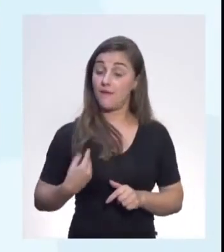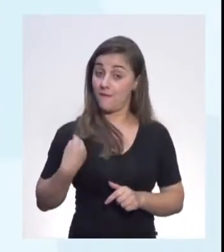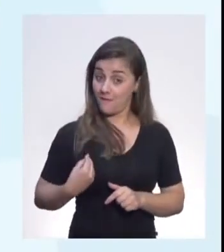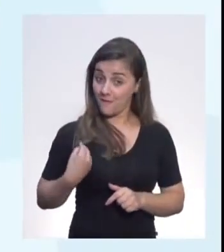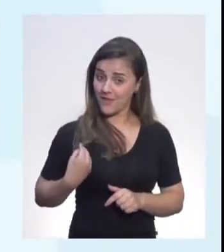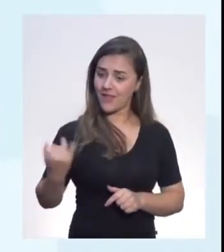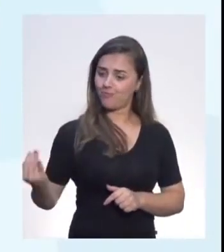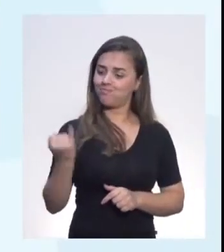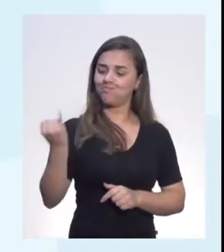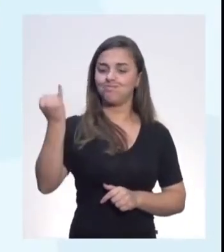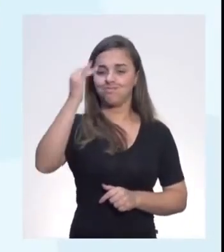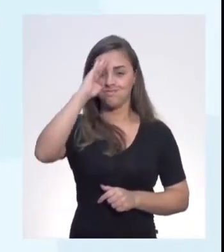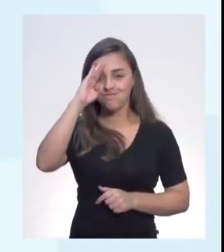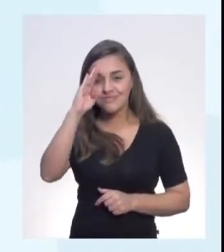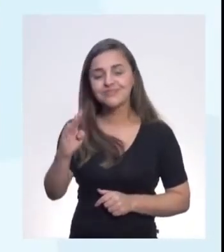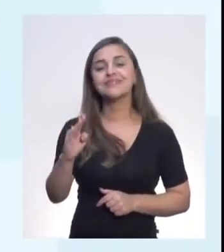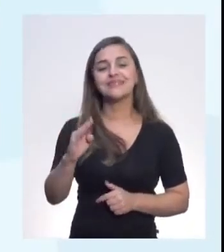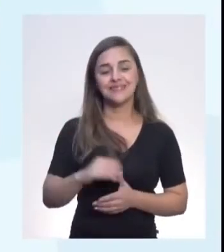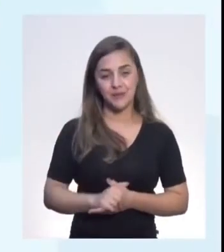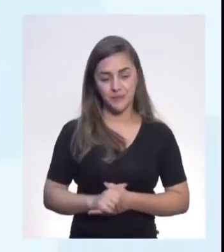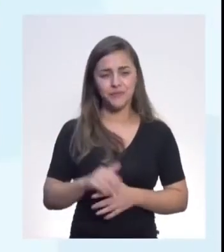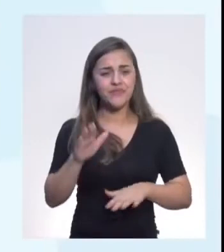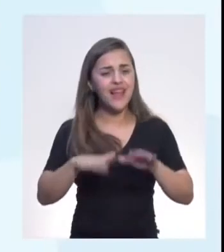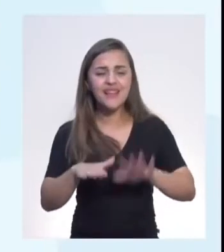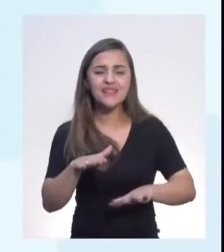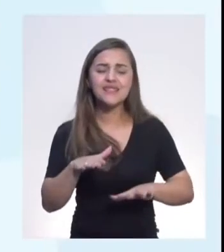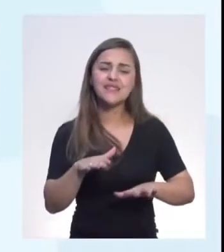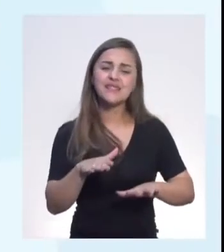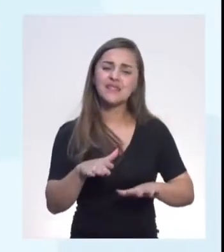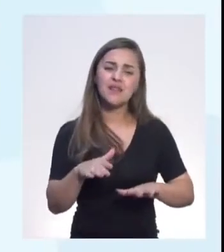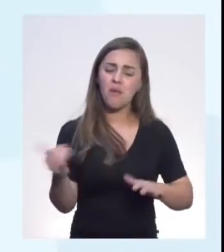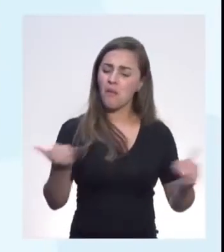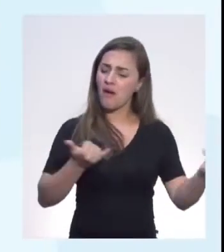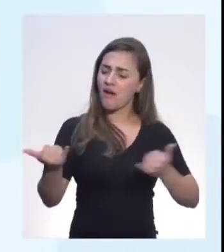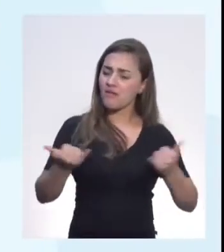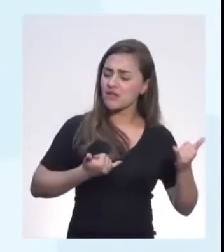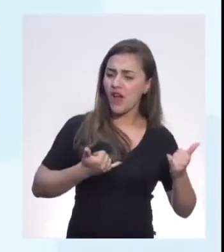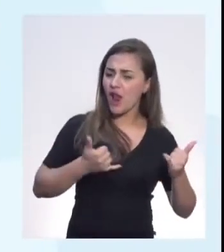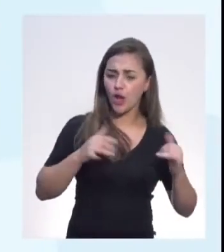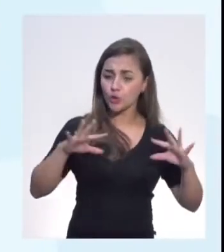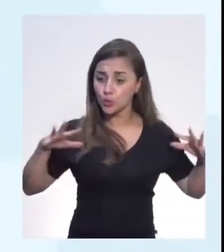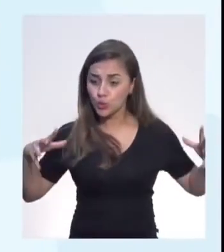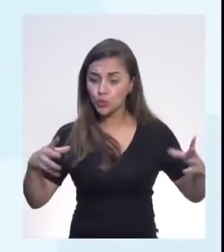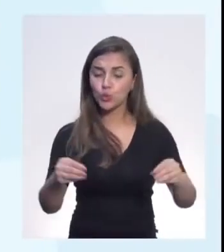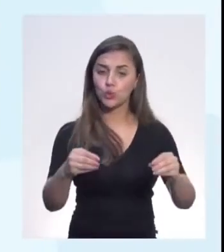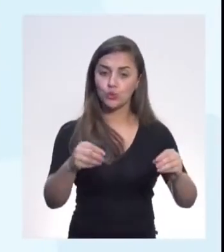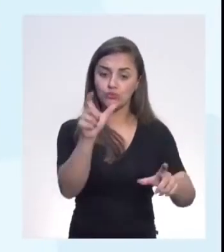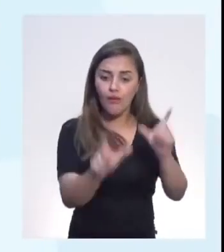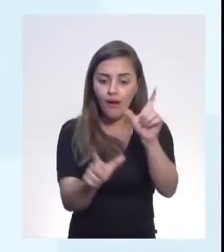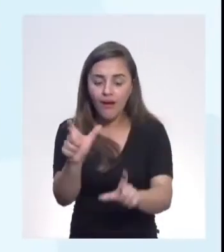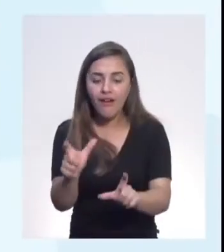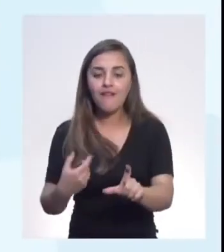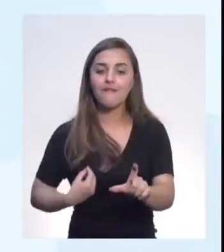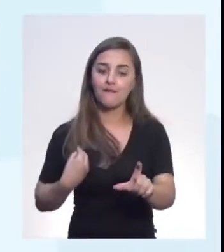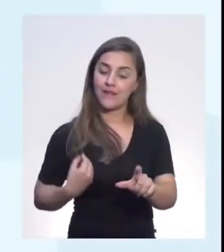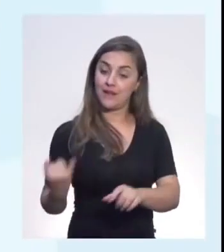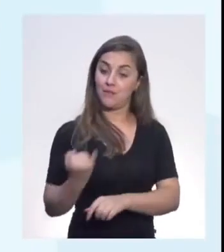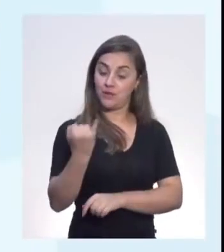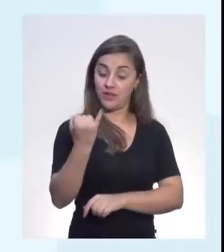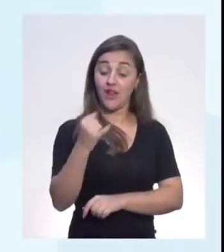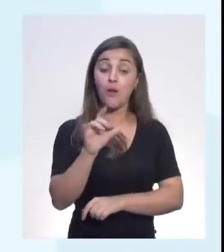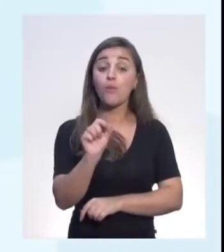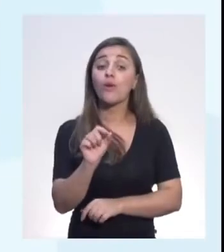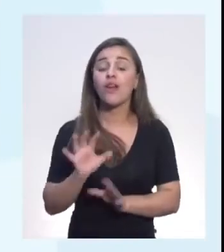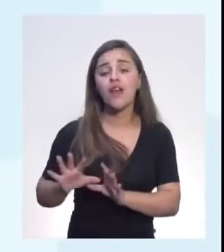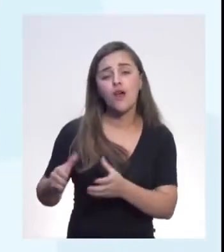importam também, tá? Porque às vezes a galera fala assim, mas a vida de todo mundo importa. Mas esse movimento ele quer dizer o seguinte: a